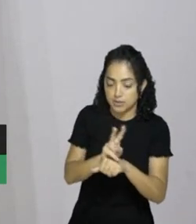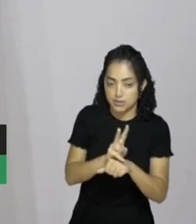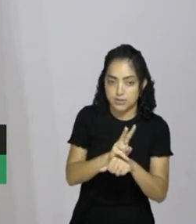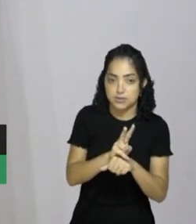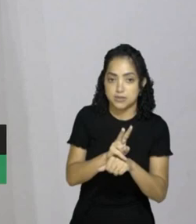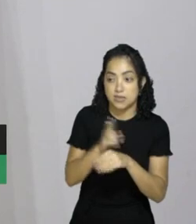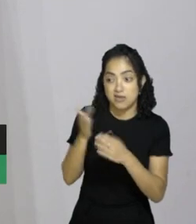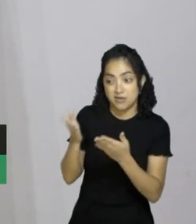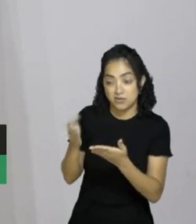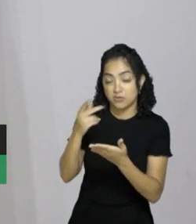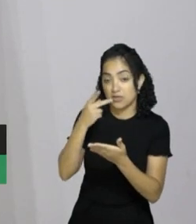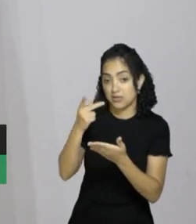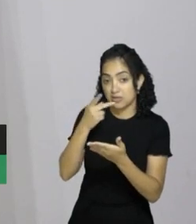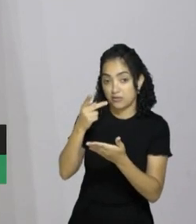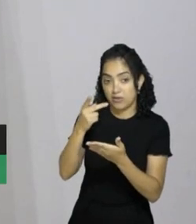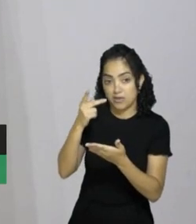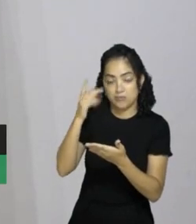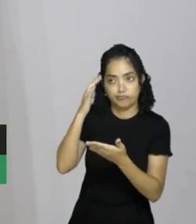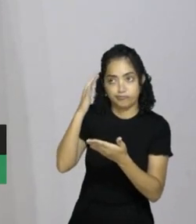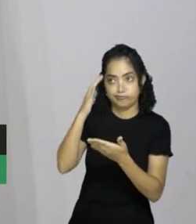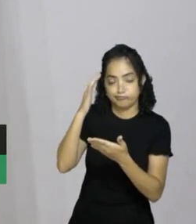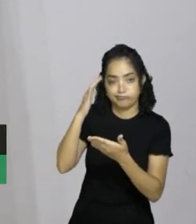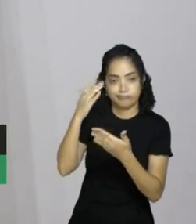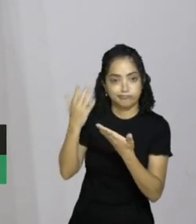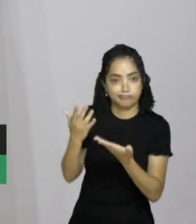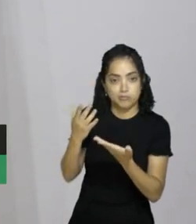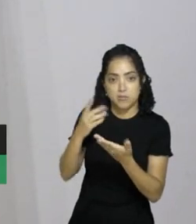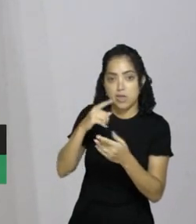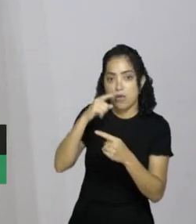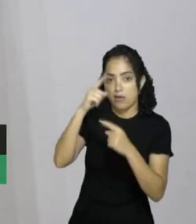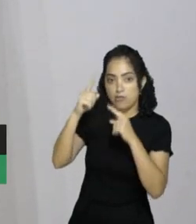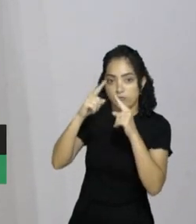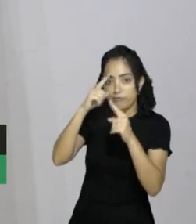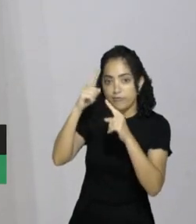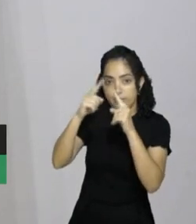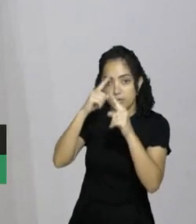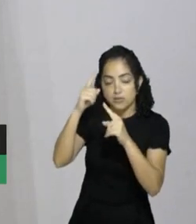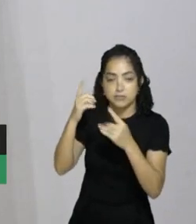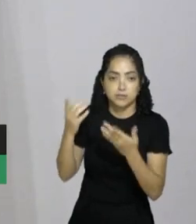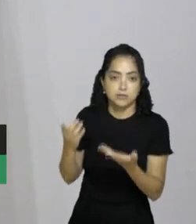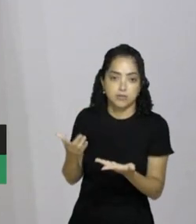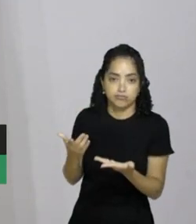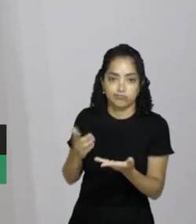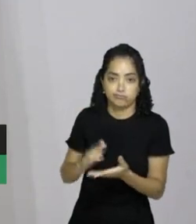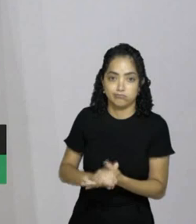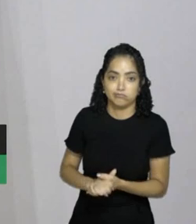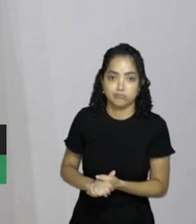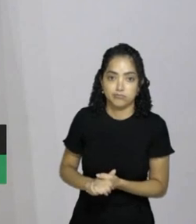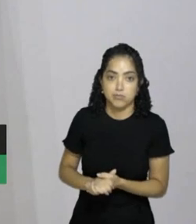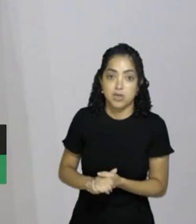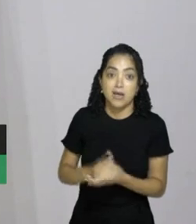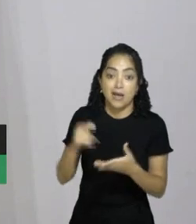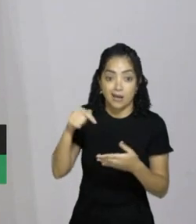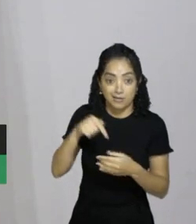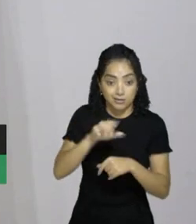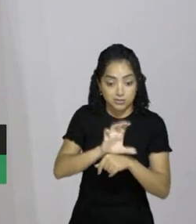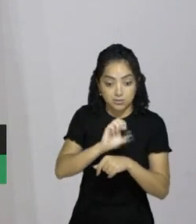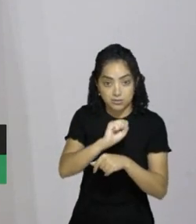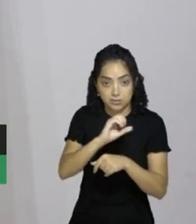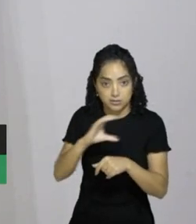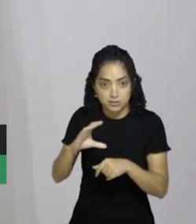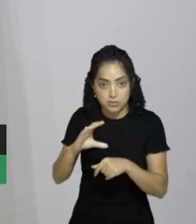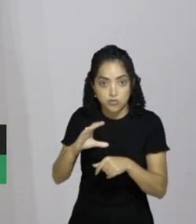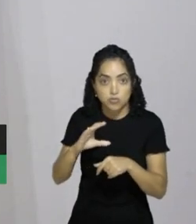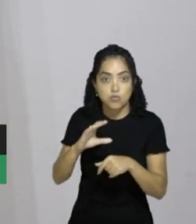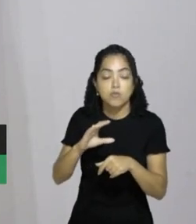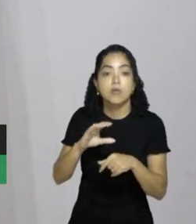que ele tá falando é uma ilusão é uma invencionice Santa Catarina graças a Deus é o